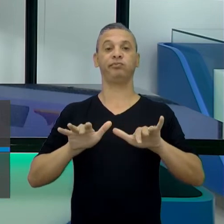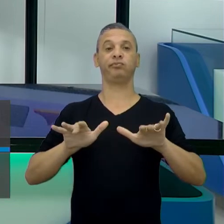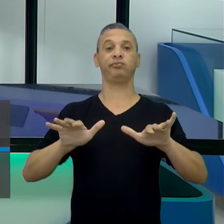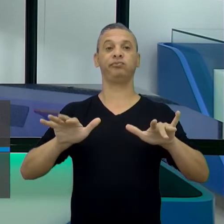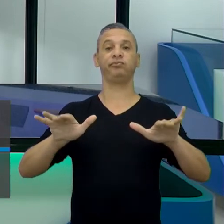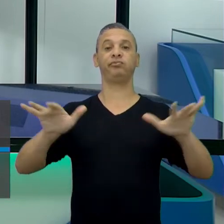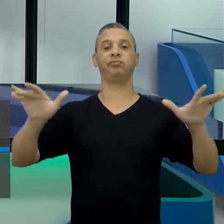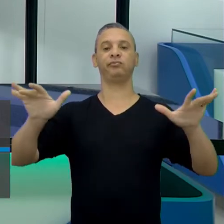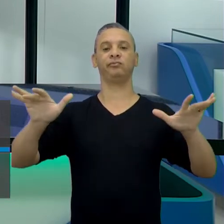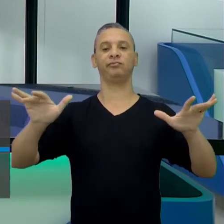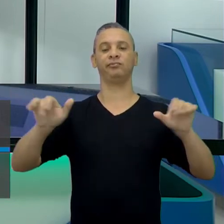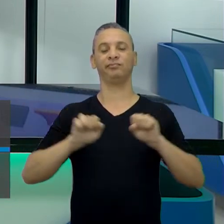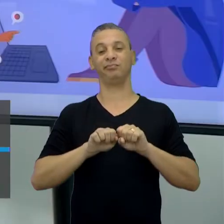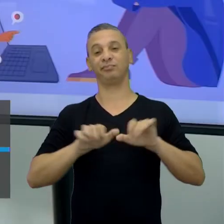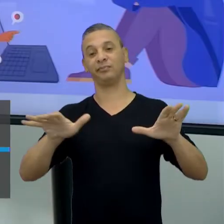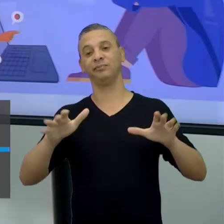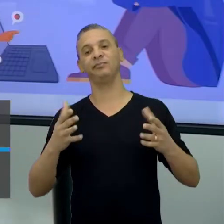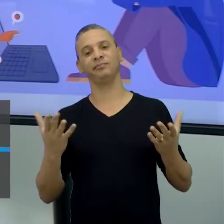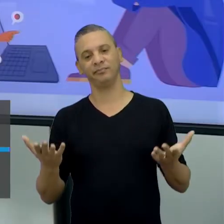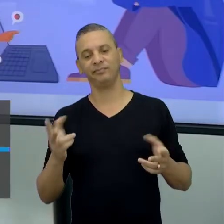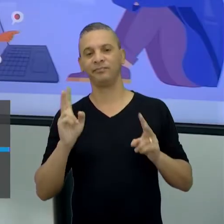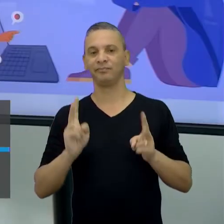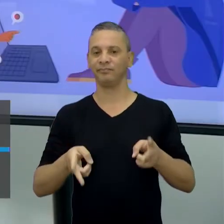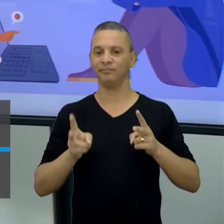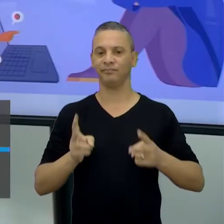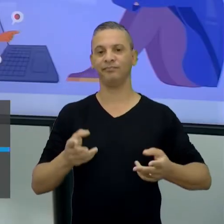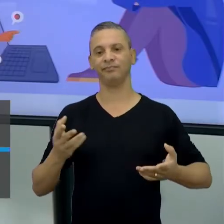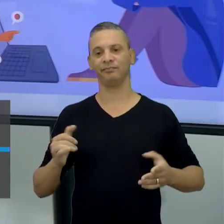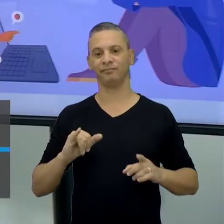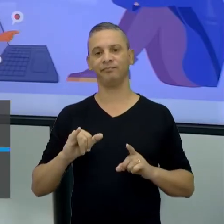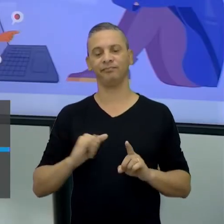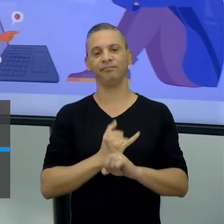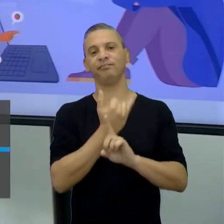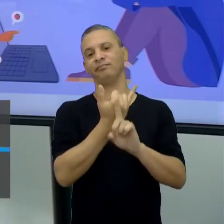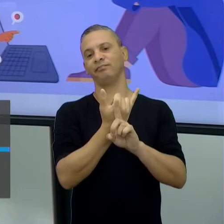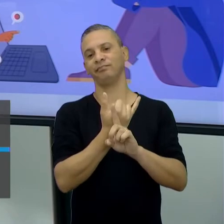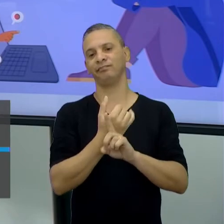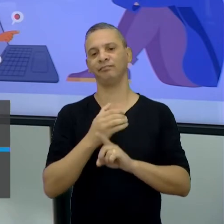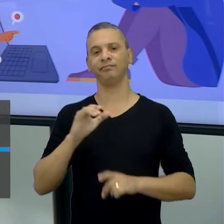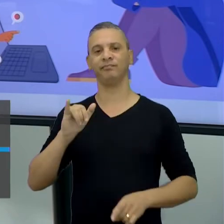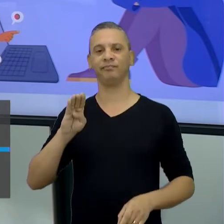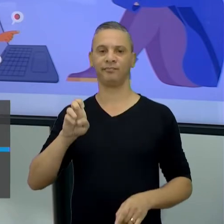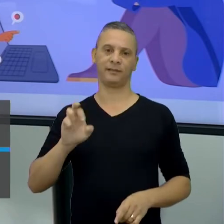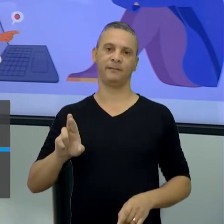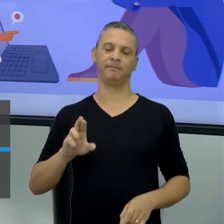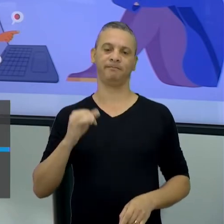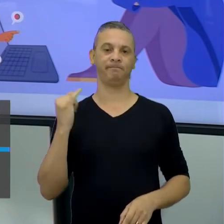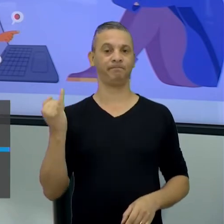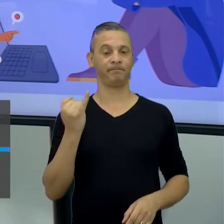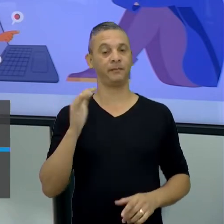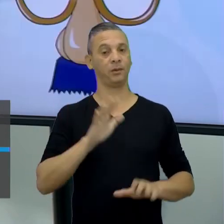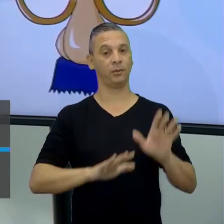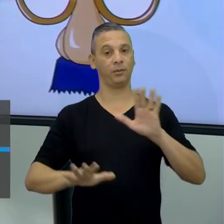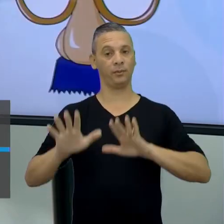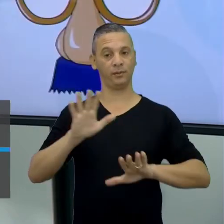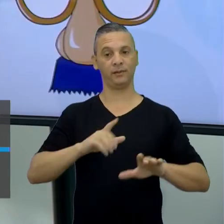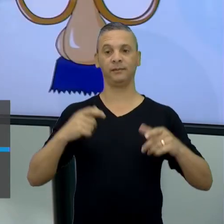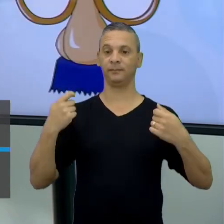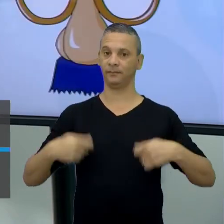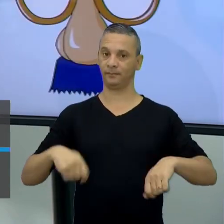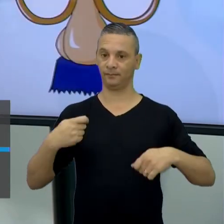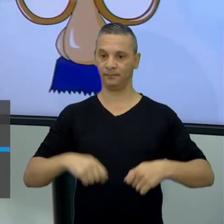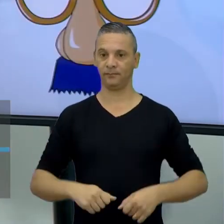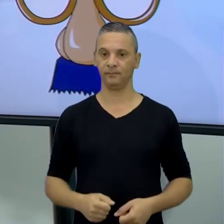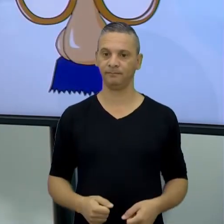não tem em várias. Jeito. Né? Na internet, quase sempre, se não sempre, é bullying. No caso da internet, cyberbullying. Por isso tem que tomar cuidado. Educação na rede, né?